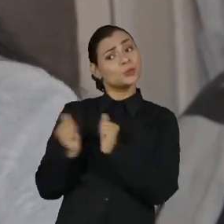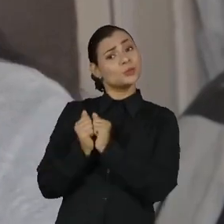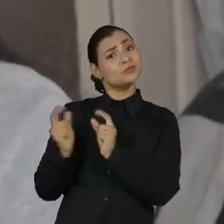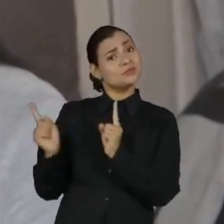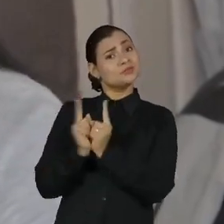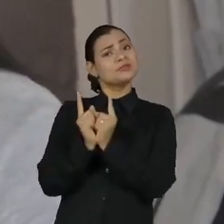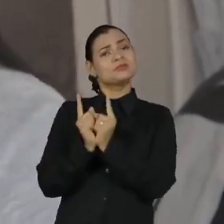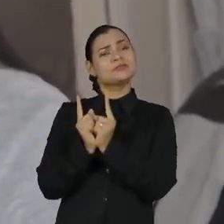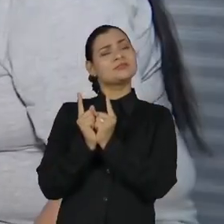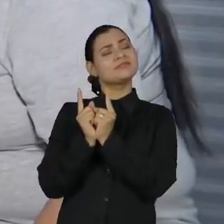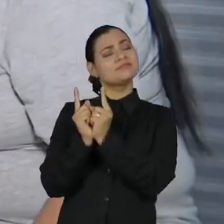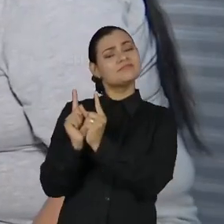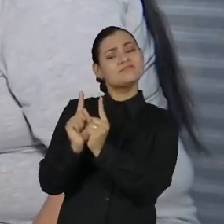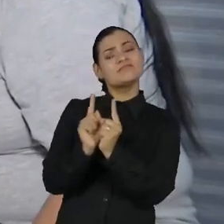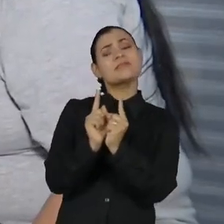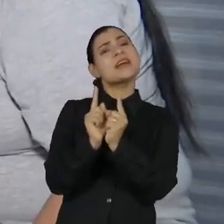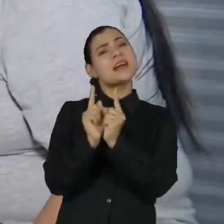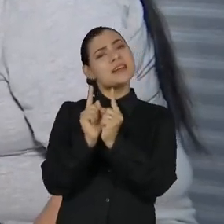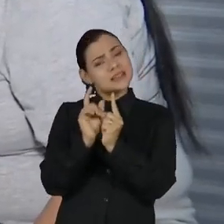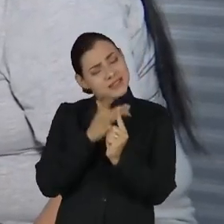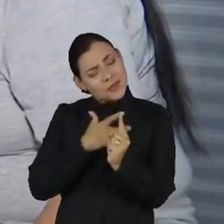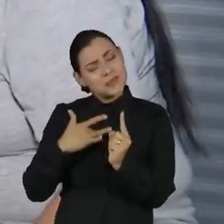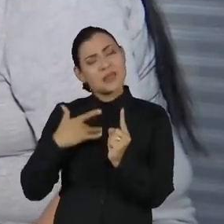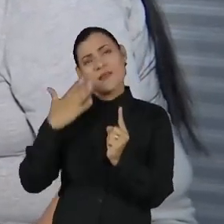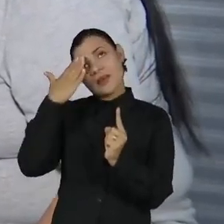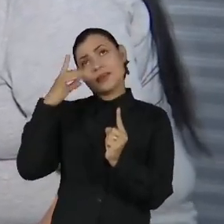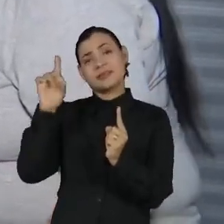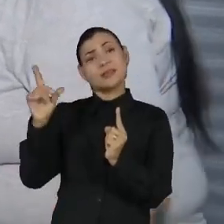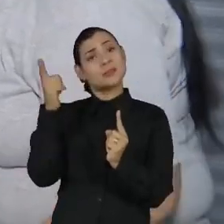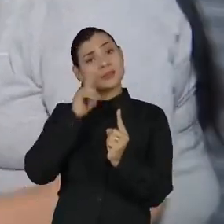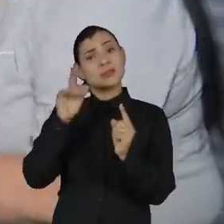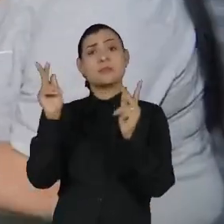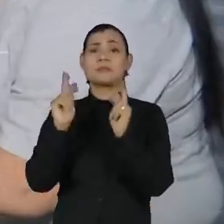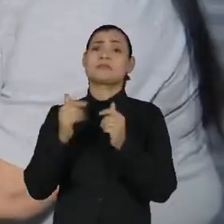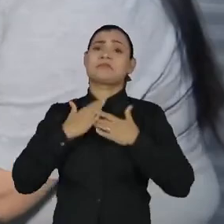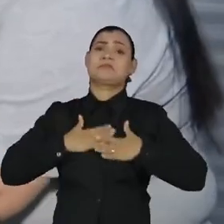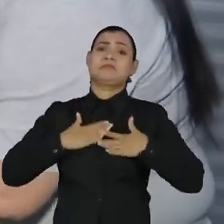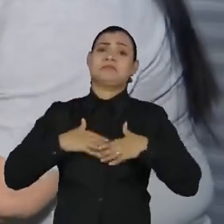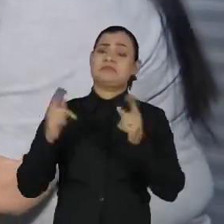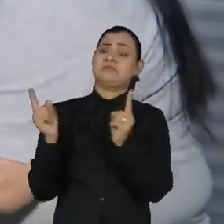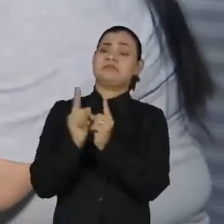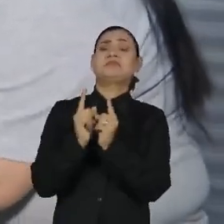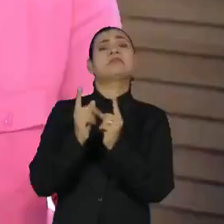vivemos uma vida saudável, graças a Deus. Hoje, vivemos uma vida mais saudável.